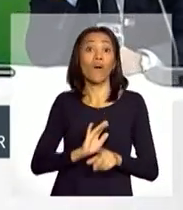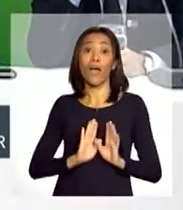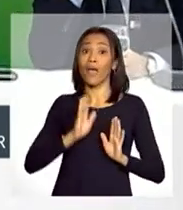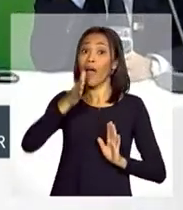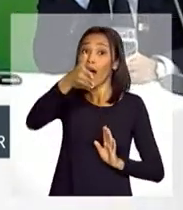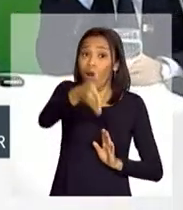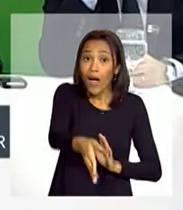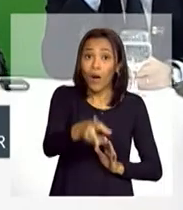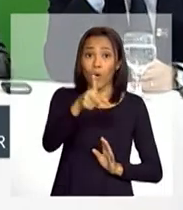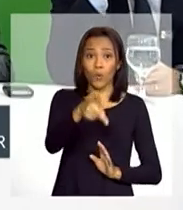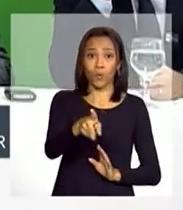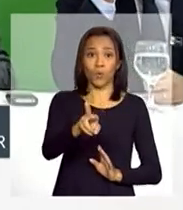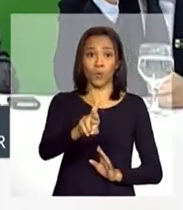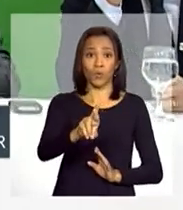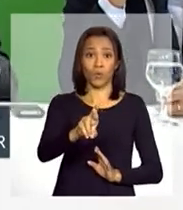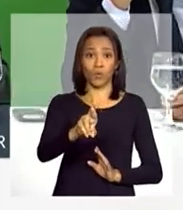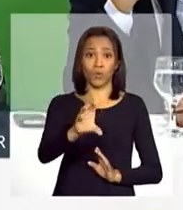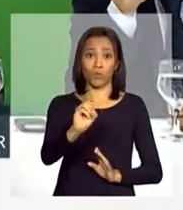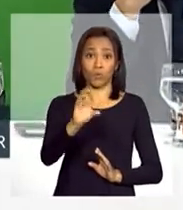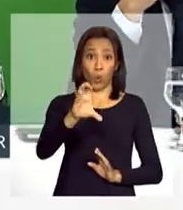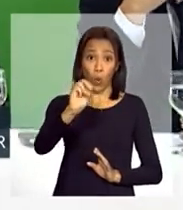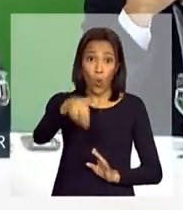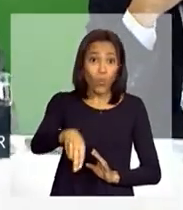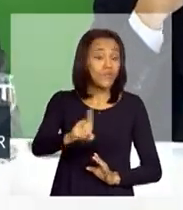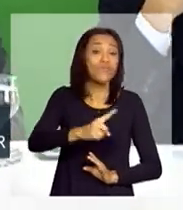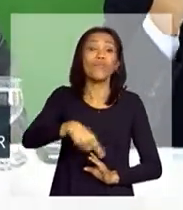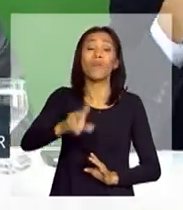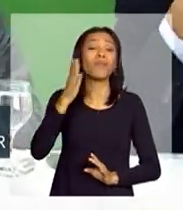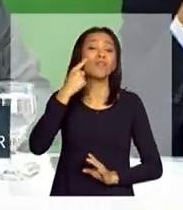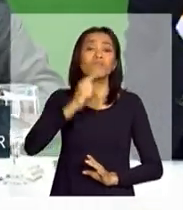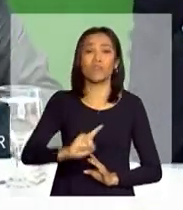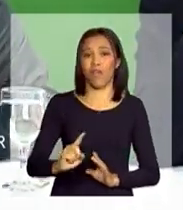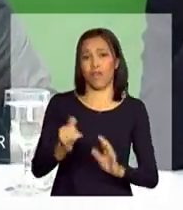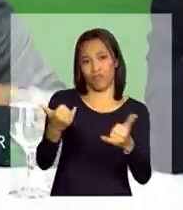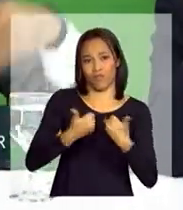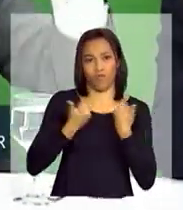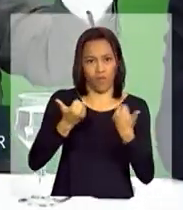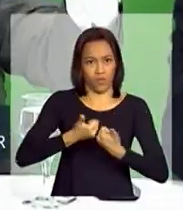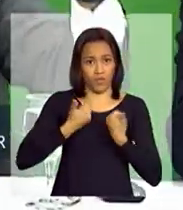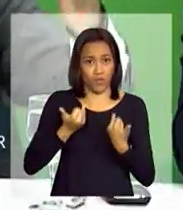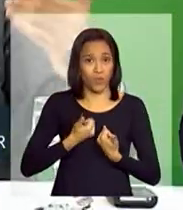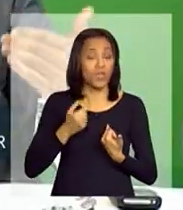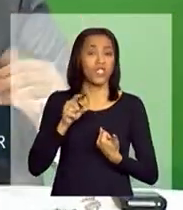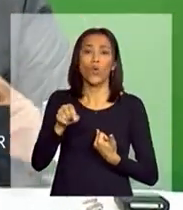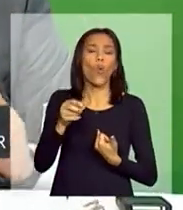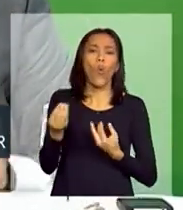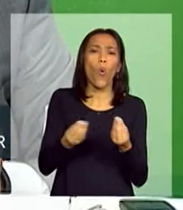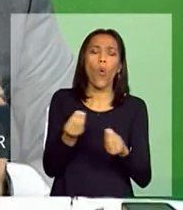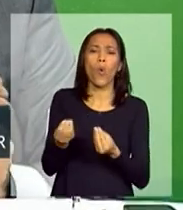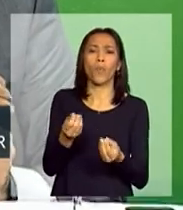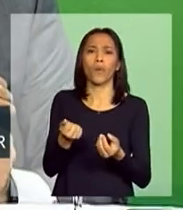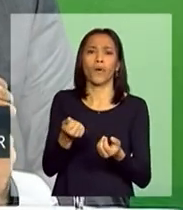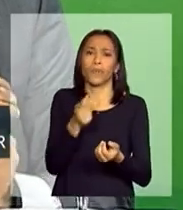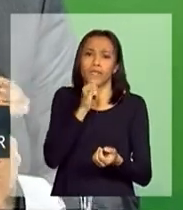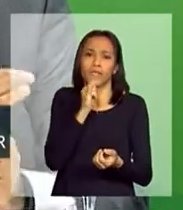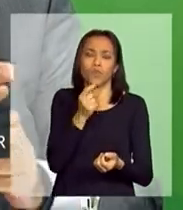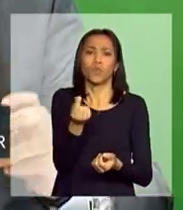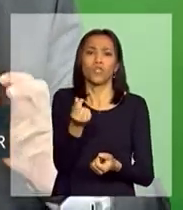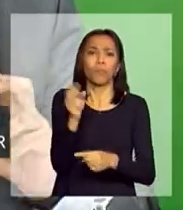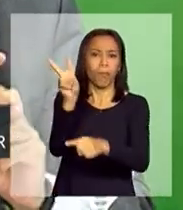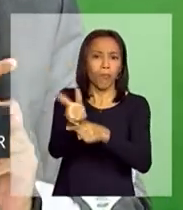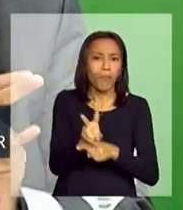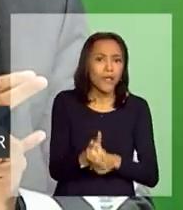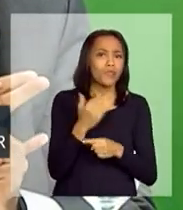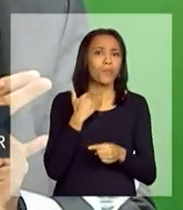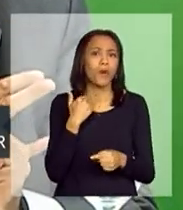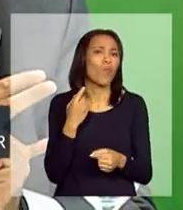isso os conflitos fechados por isso porque não conseguem informação não consegue informação da composição de custos na hora que vão ter um empréstimo não